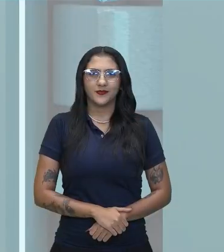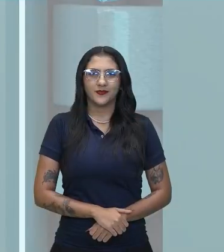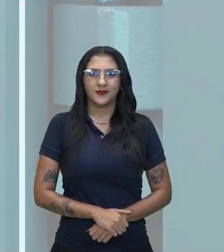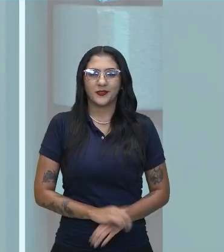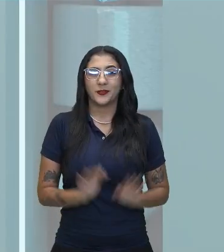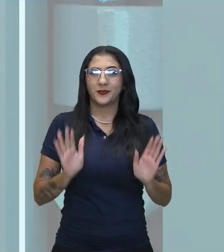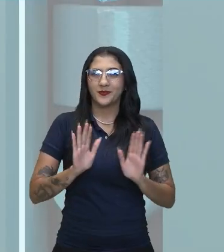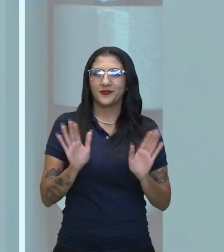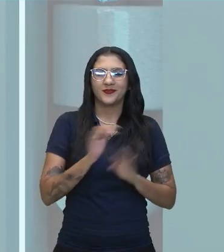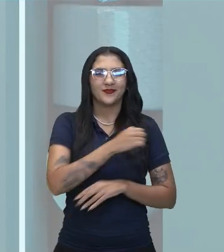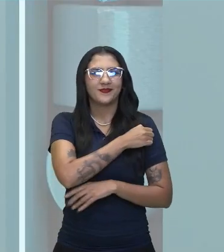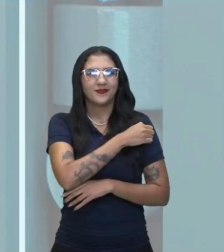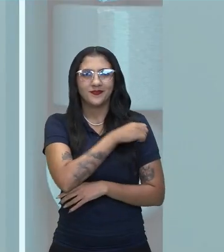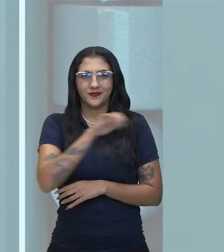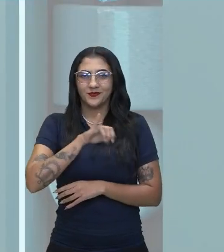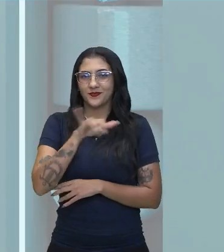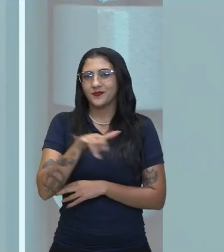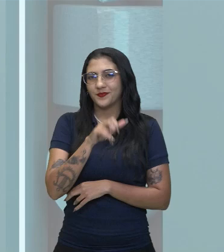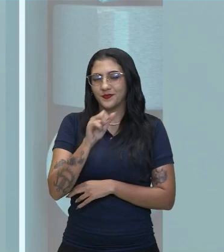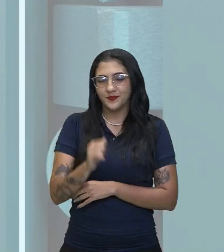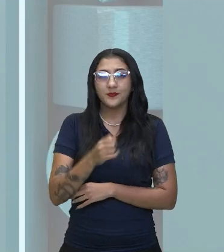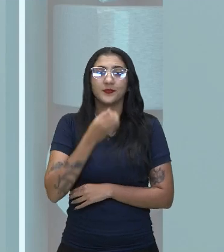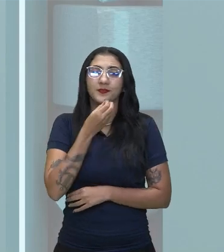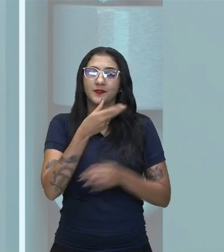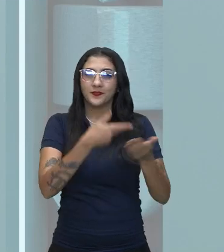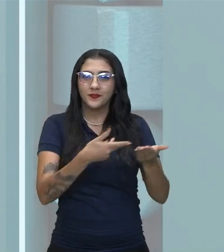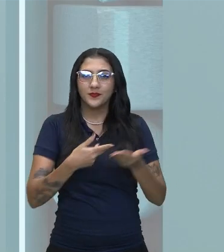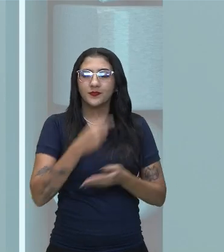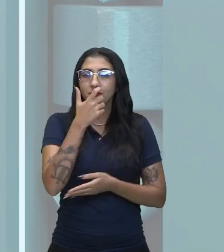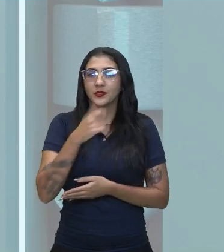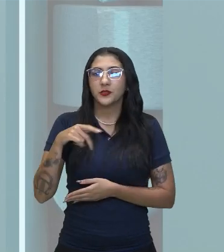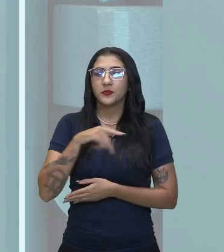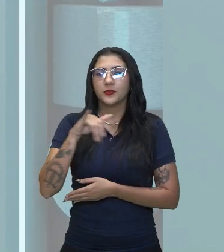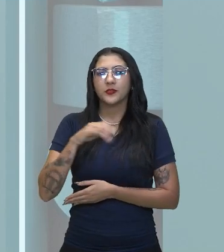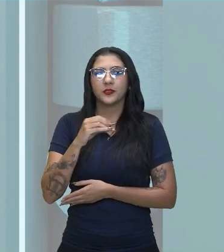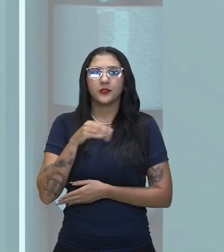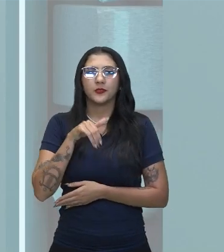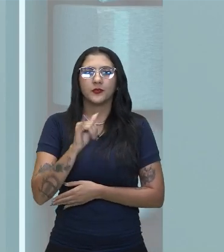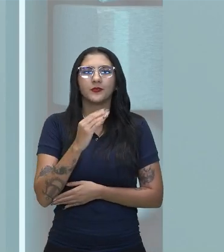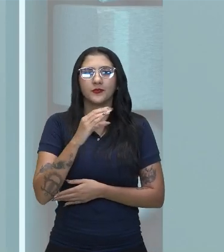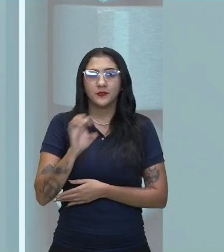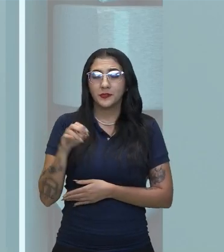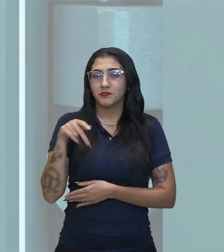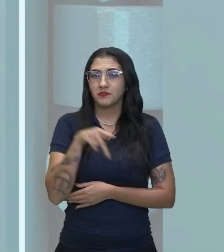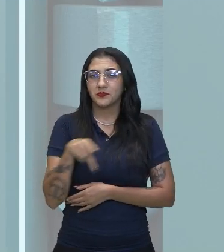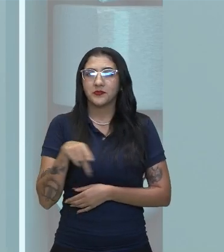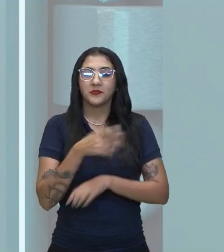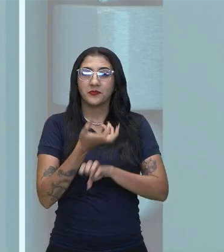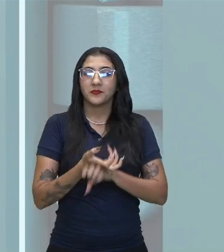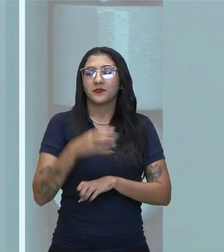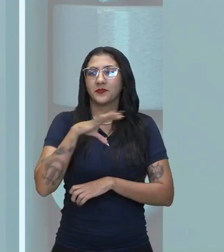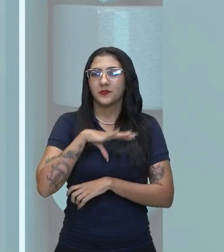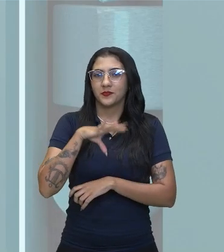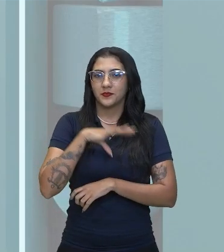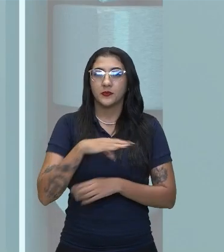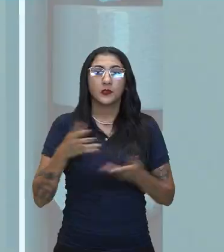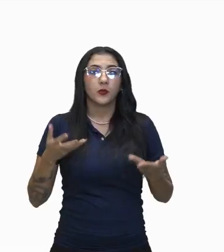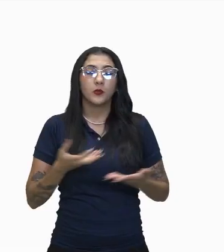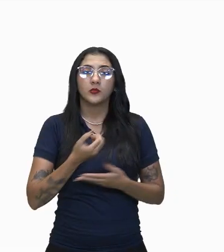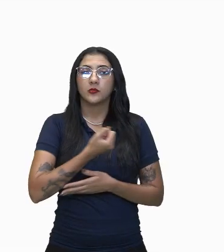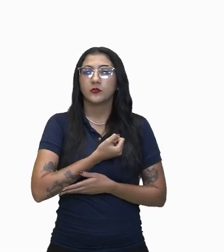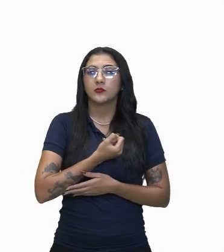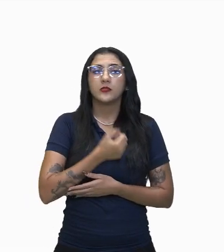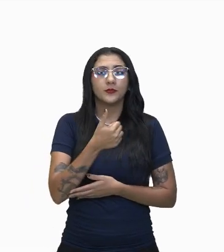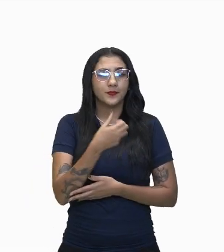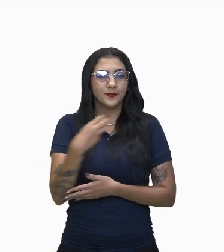Olá, estudantes da EJA, sétima etapa, sejam bem-vindos. Eu sou a professora Joyce Martins, do componente curricular de Língua Portuguesa, e esta é a aula 13, que tem